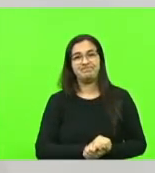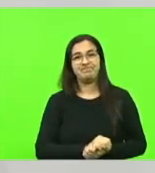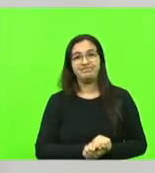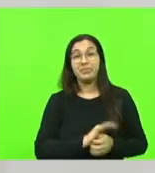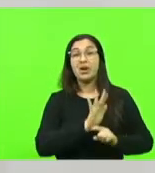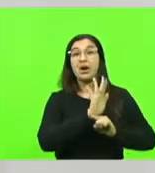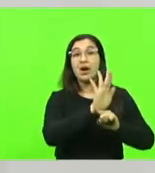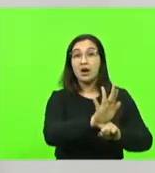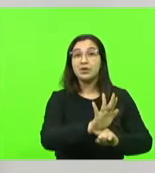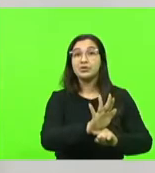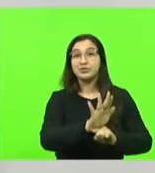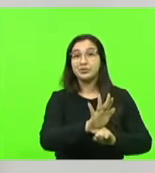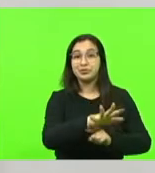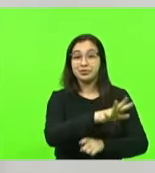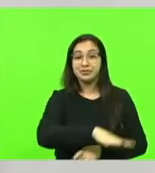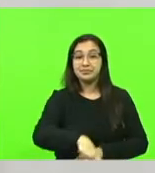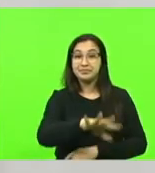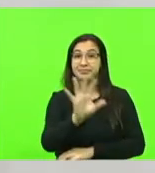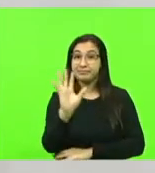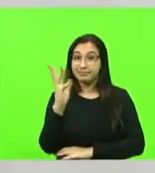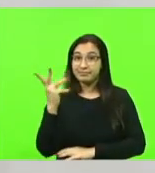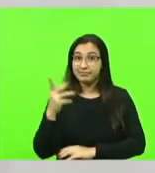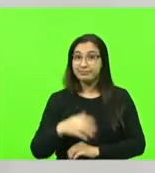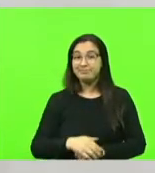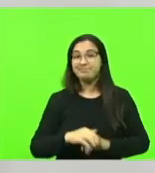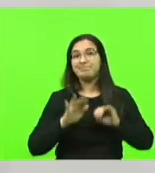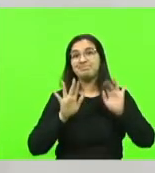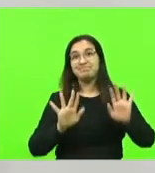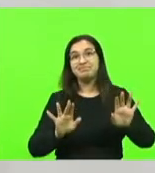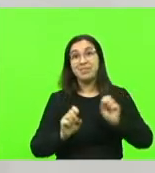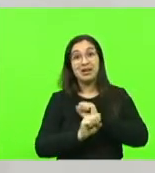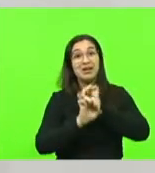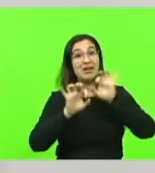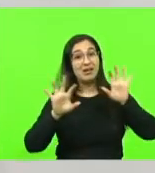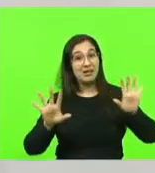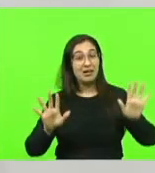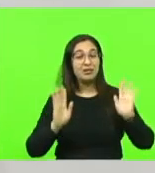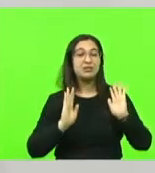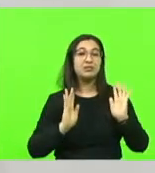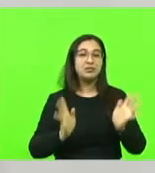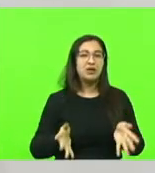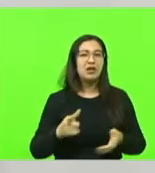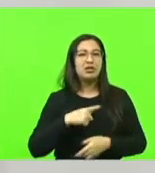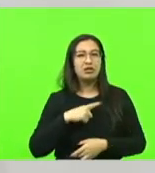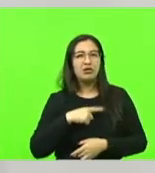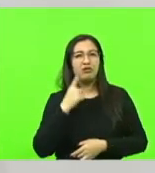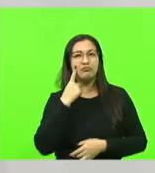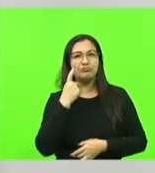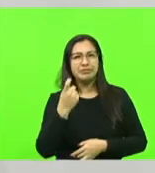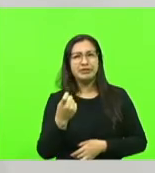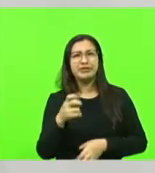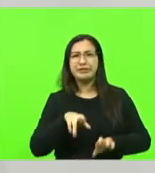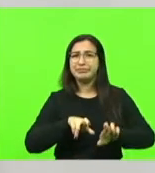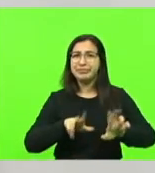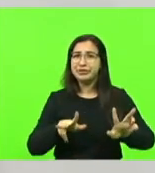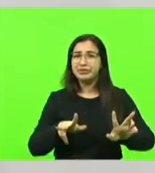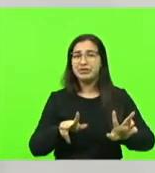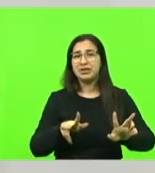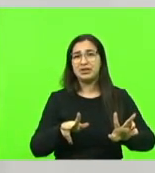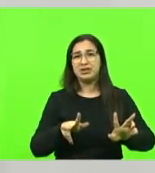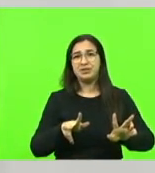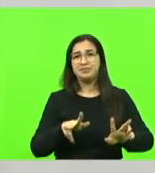ajudaria o meio ambiente. Mas, claro, já tem outros interesses, tem quem mantém